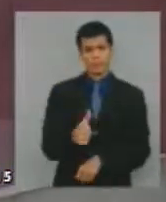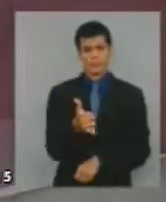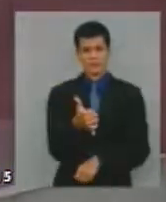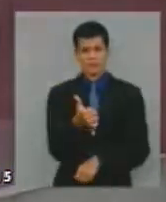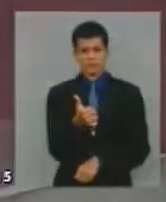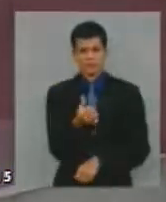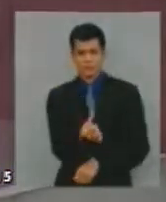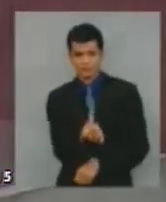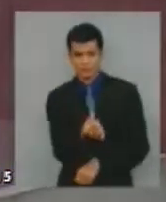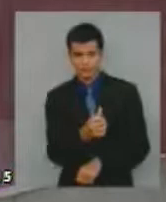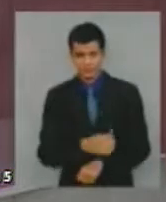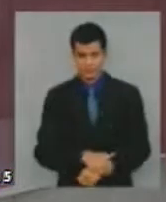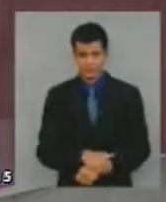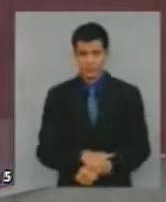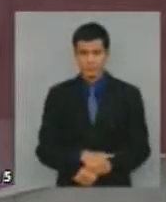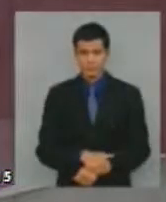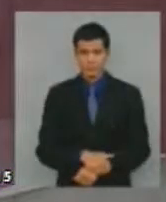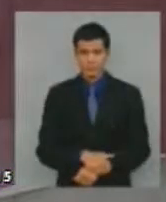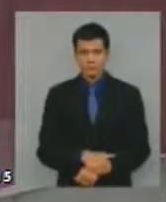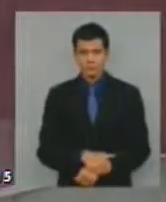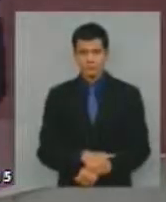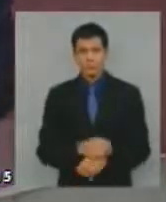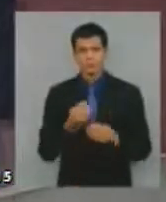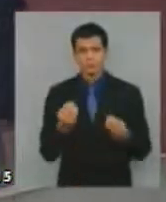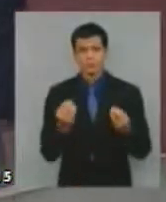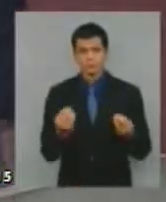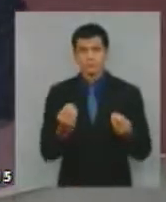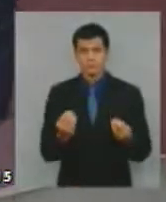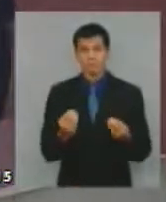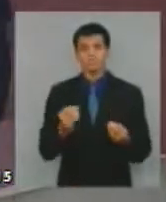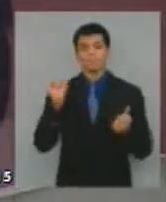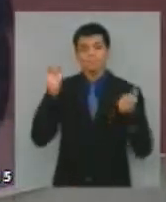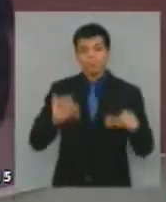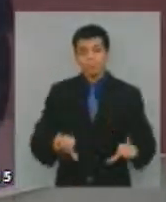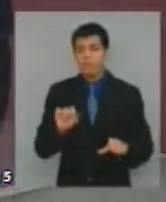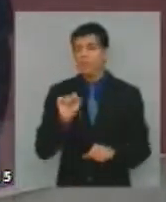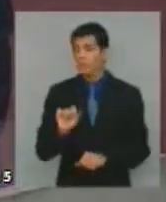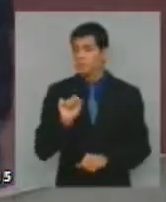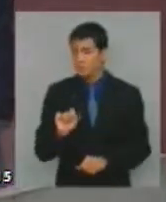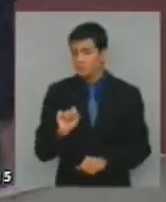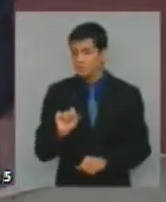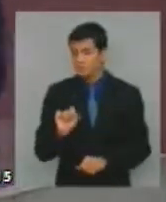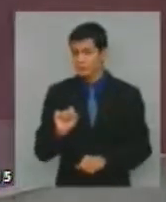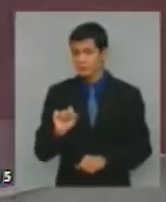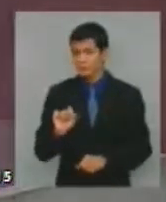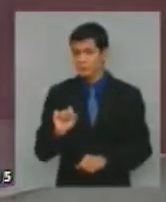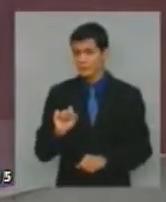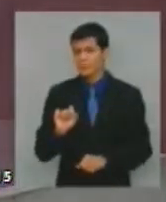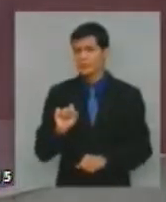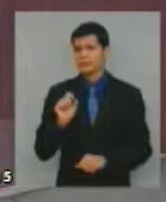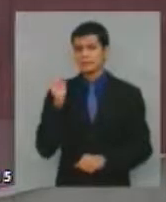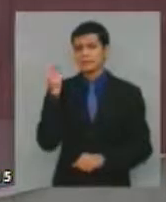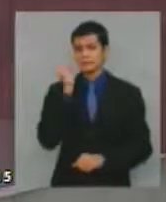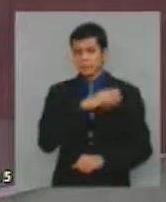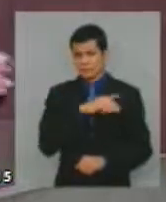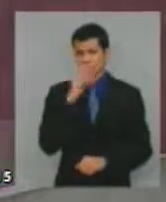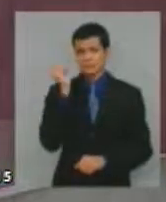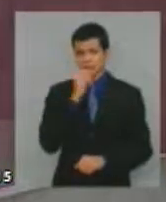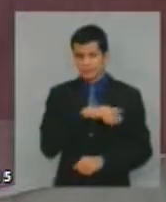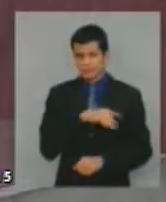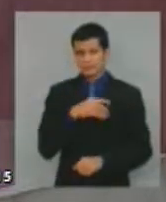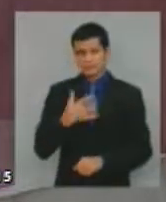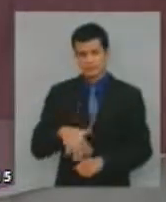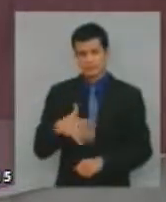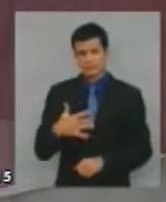Se algo que já é trágico e cruel pode ficar pior, é um pouco pior. Porque o que há,